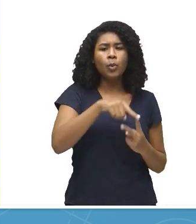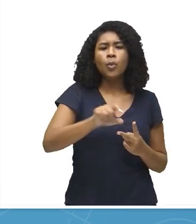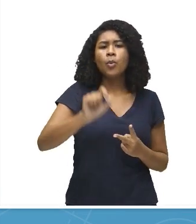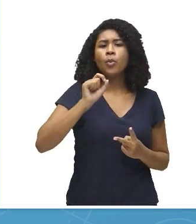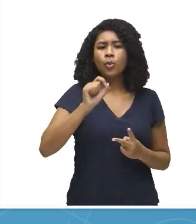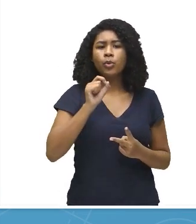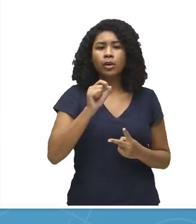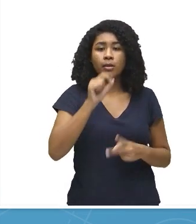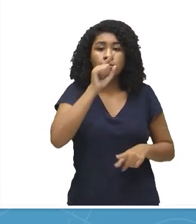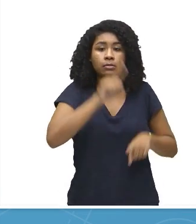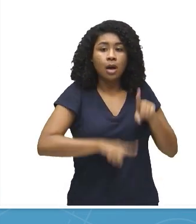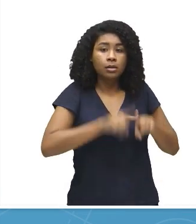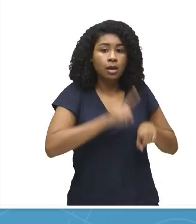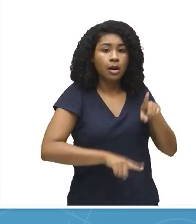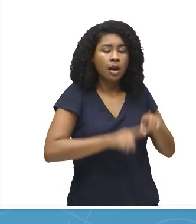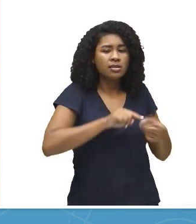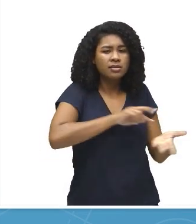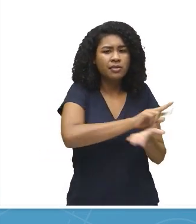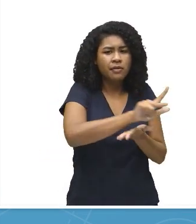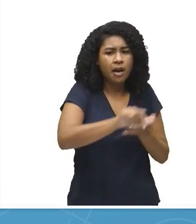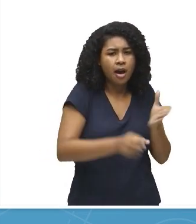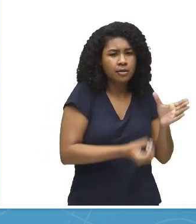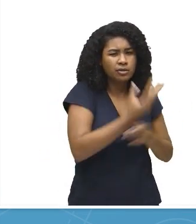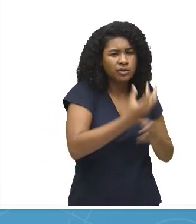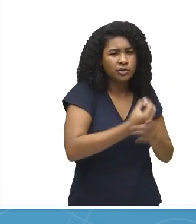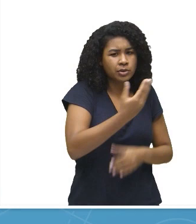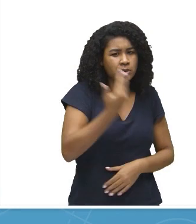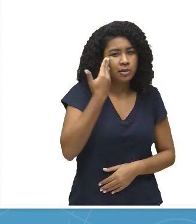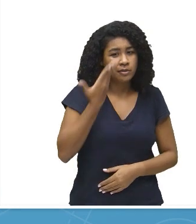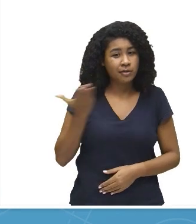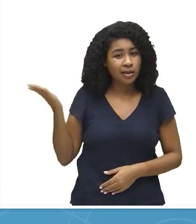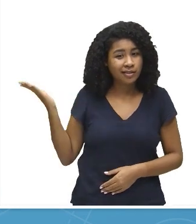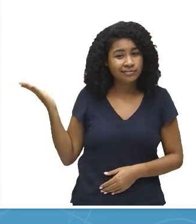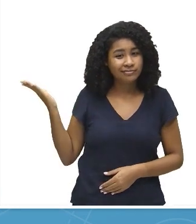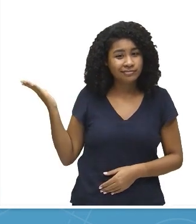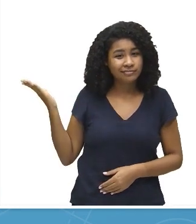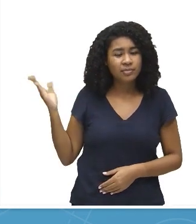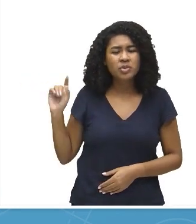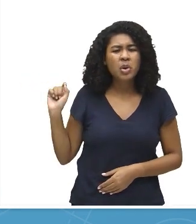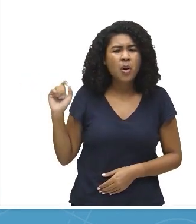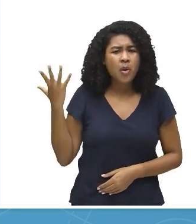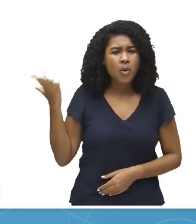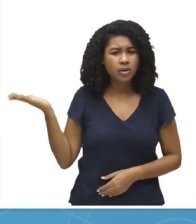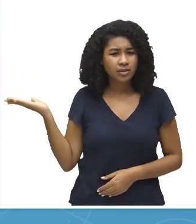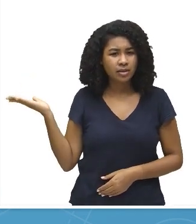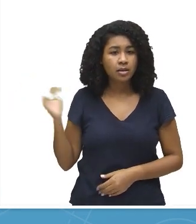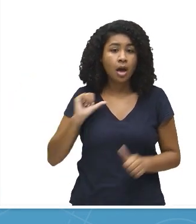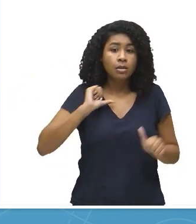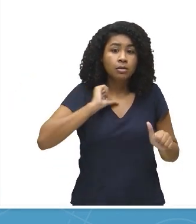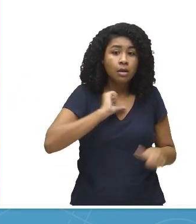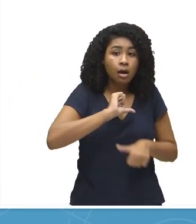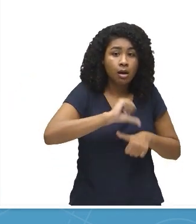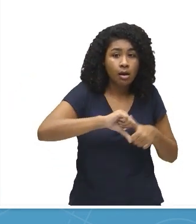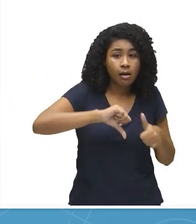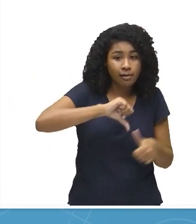indústria aqui, olha, como a gente observa na imagem, o que está acontecendo aí? Eles estão